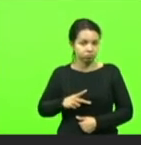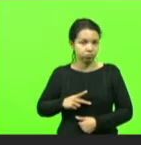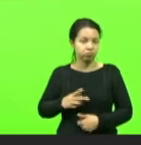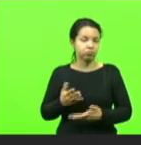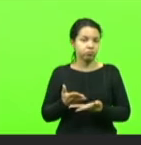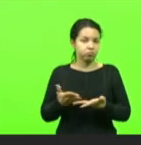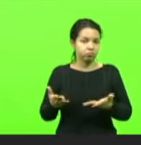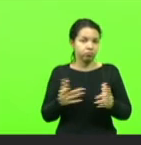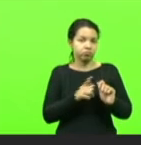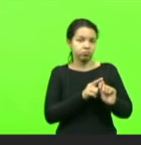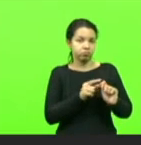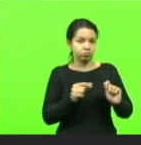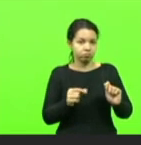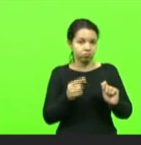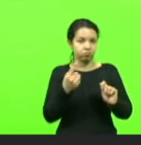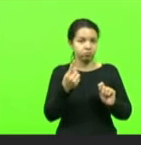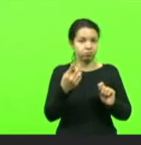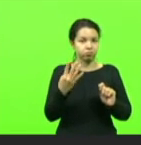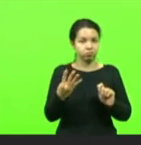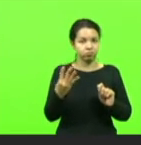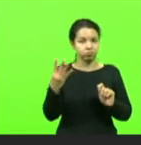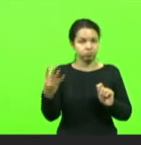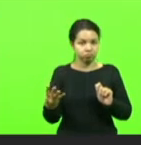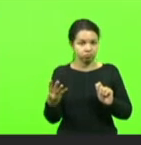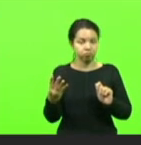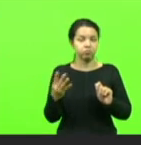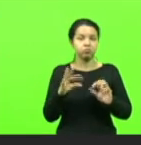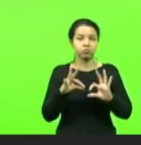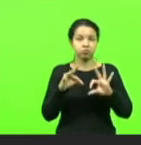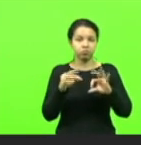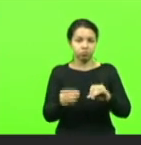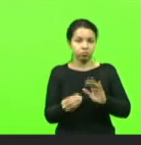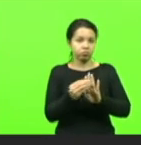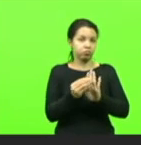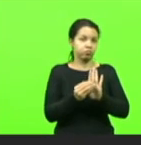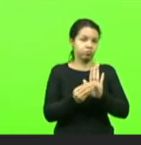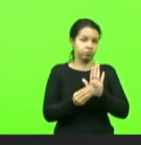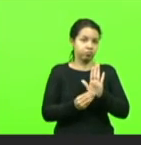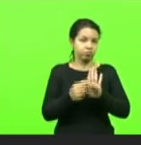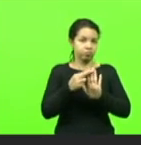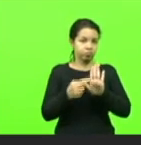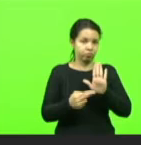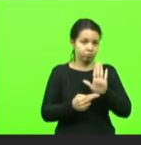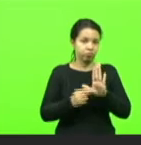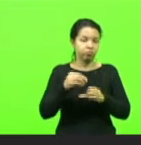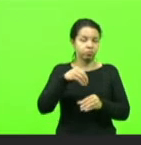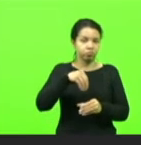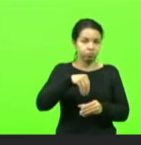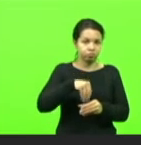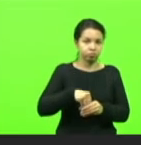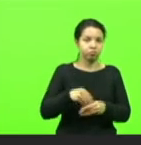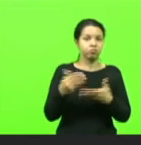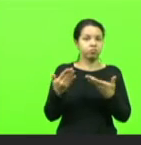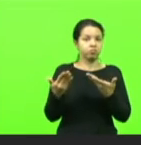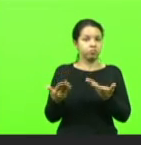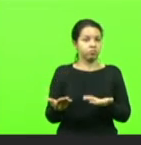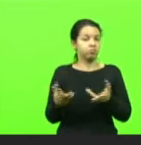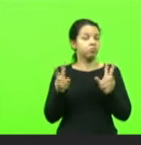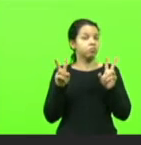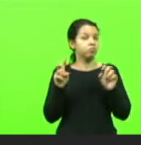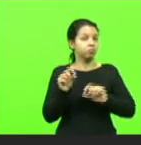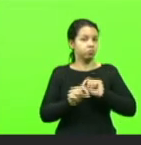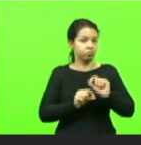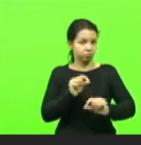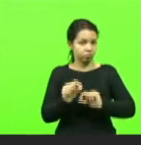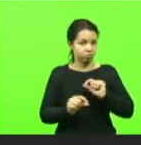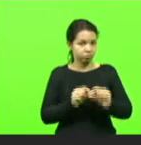Artigo 144 todos os dispositivos do Regimento Interno desse poder inicialmente a Nokia que a proposição dispõe sobre a isenção